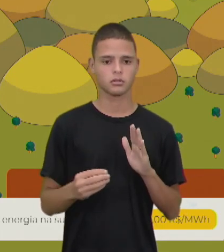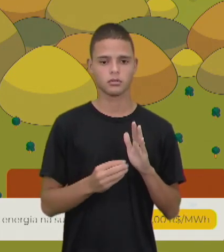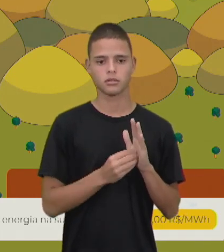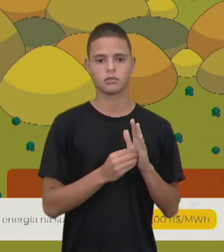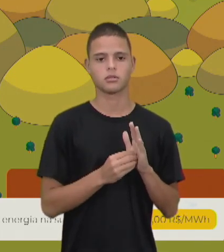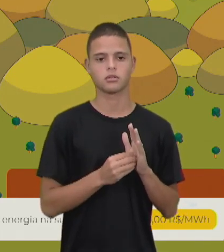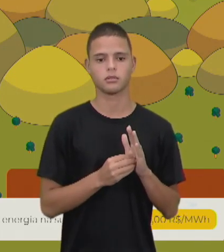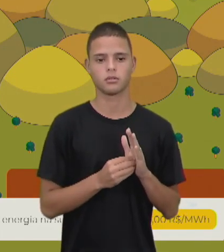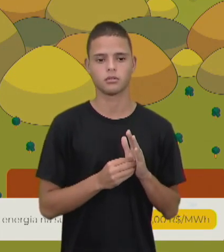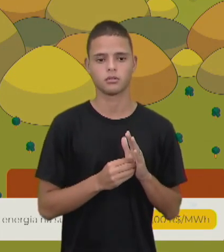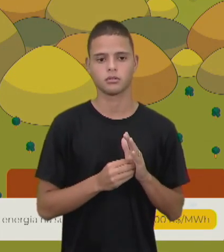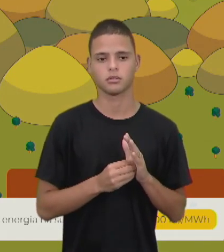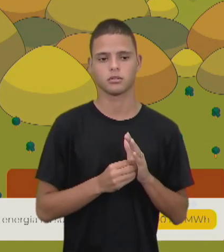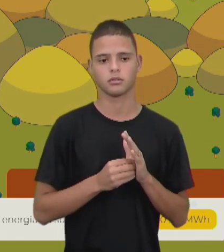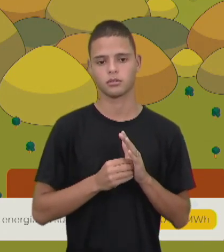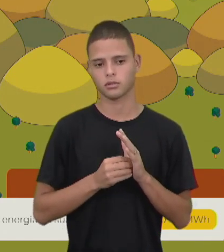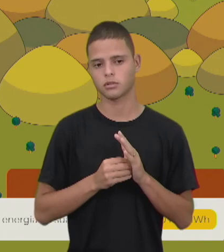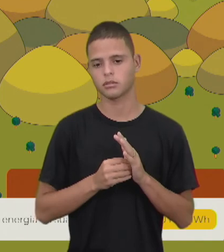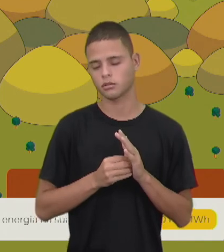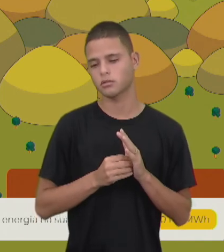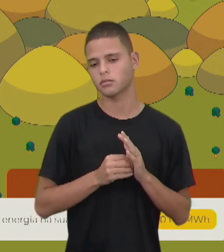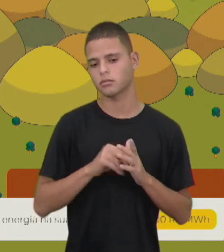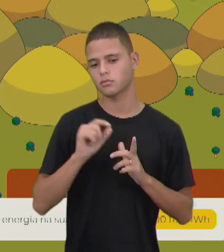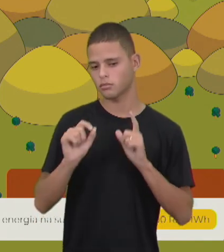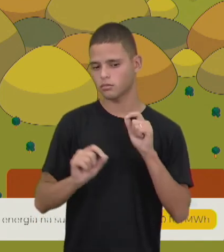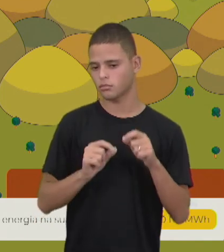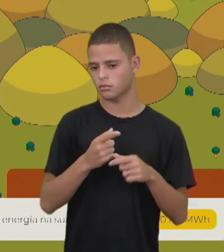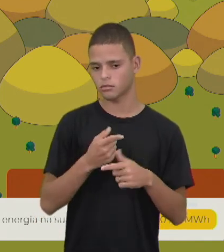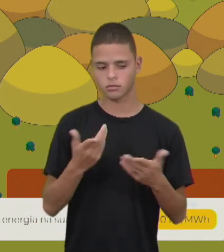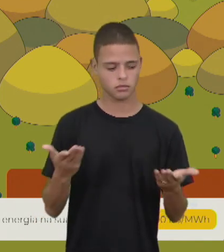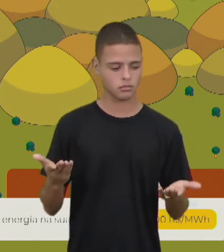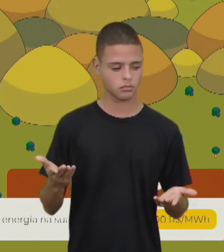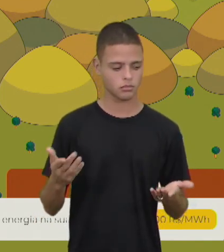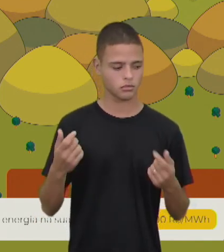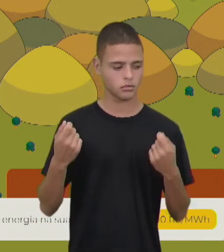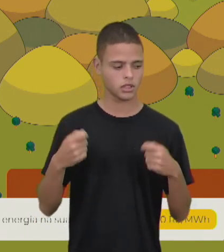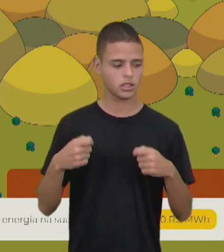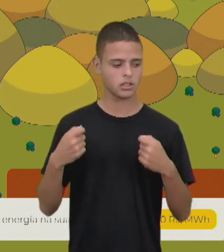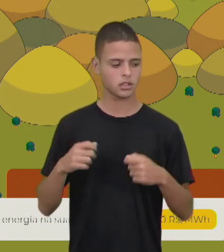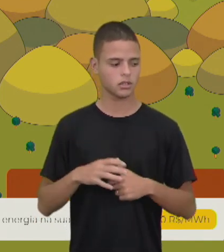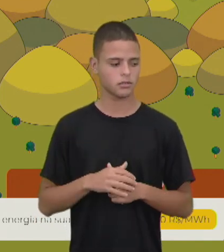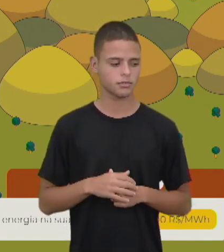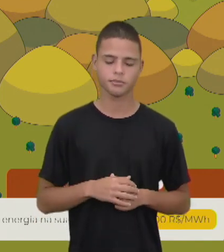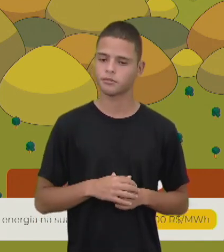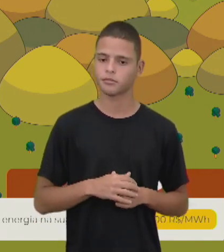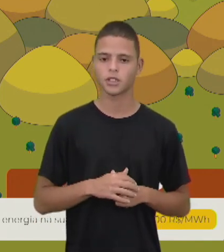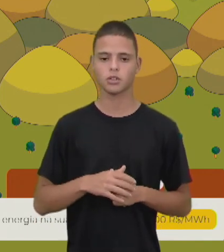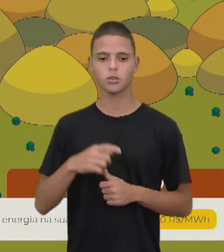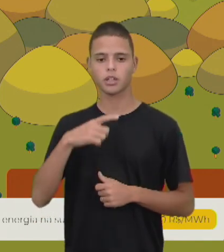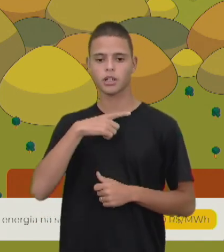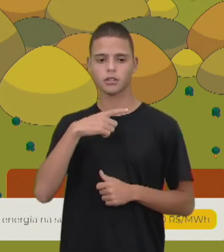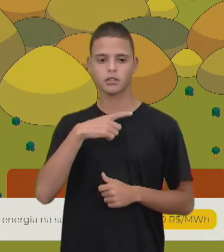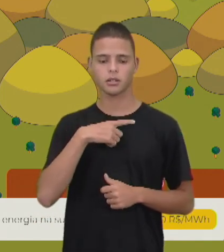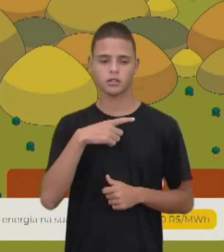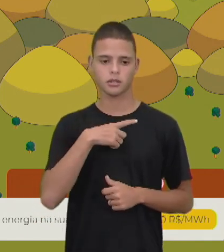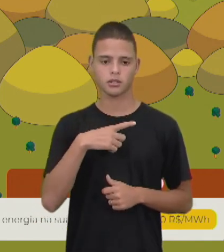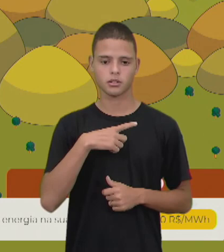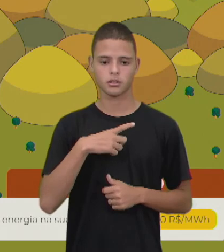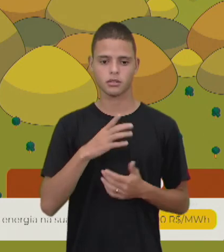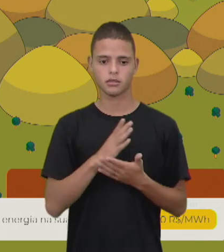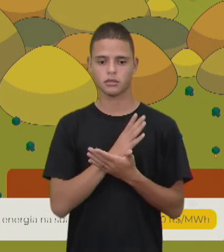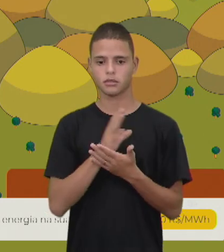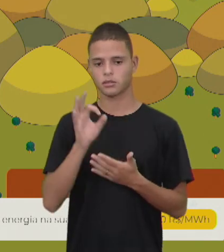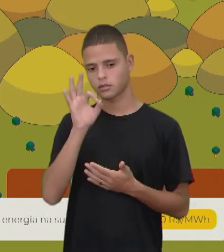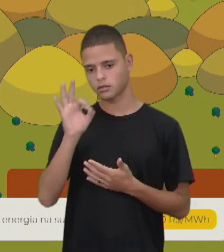clica aqui, você tem a informação. O que vocês têm que fazer, ó? Do lado direito aqui em cima, nós temos aqui umas porcentagens,